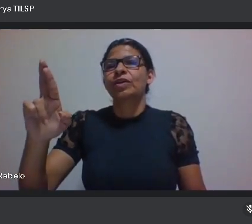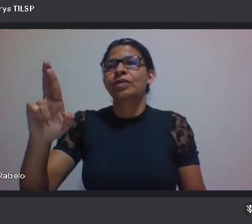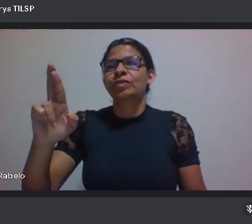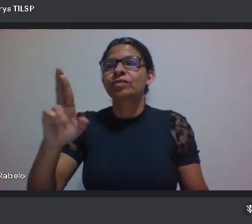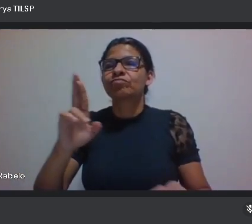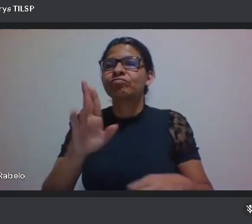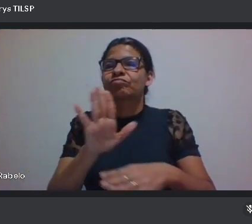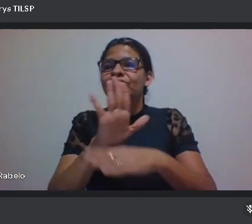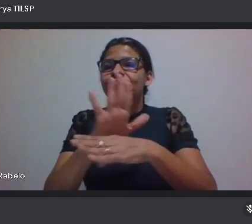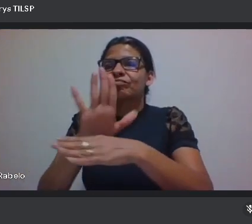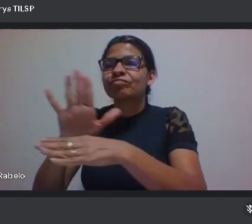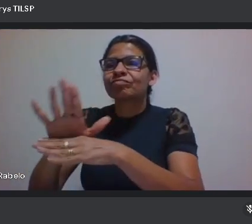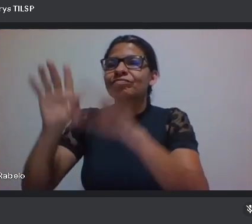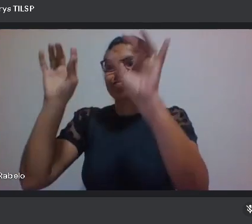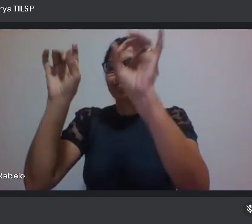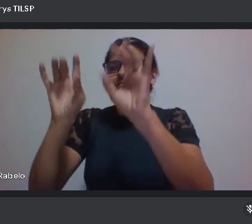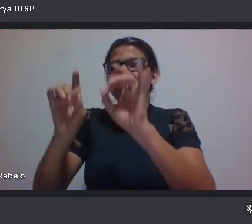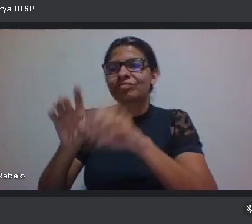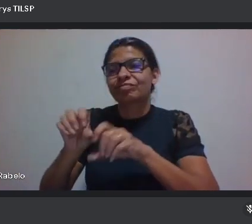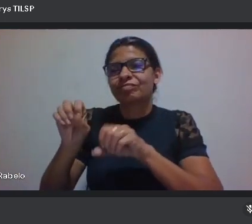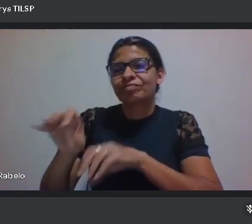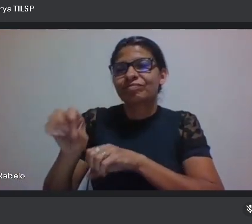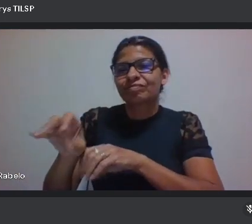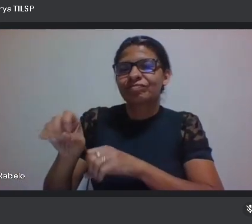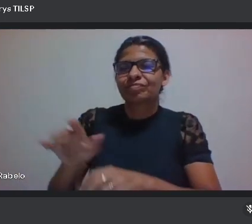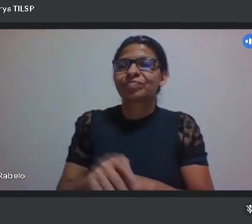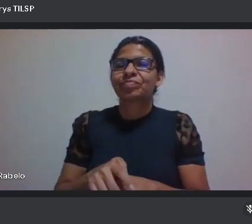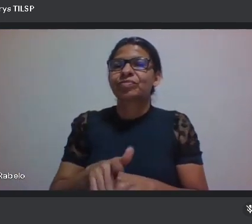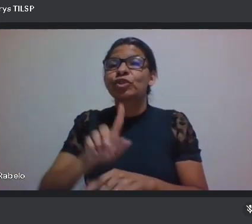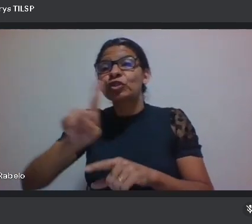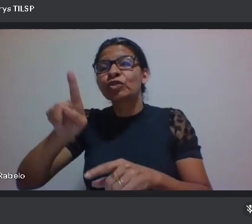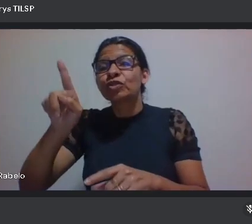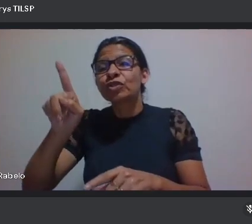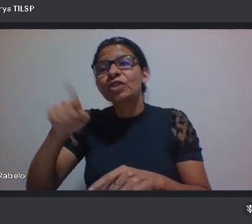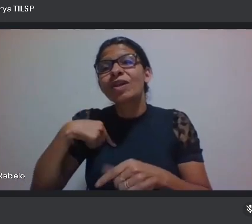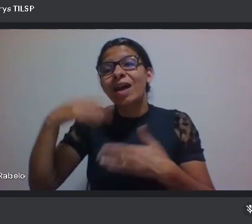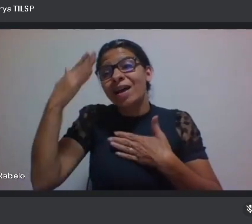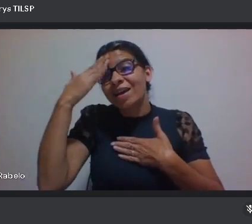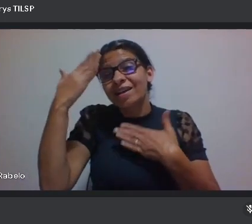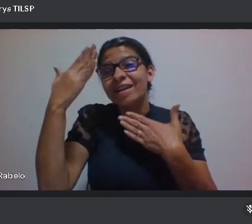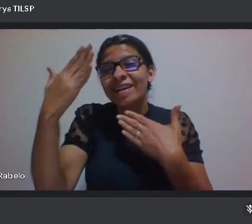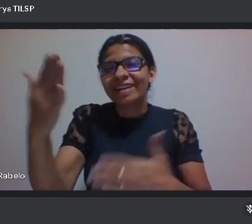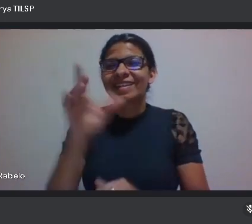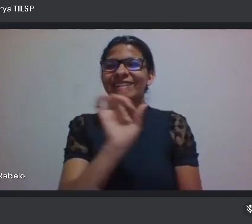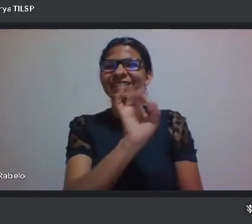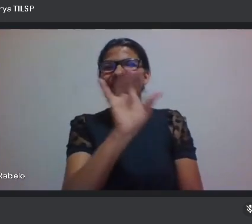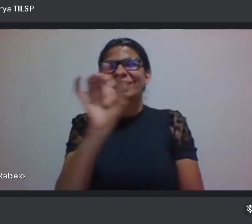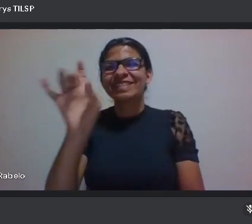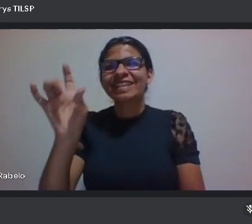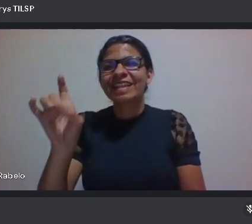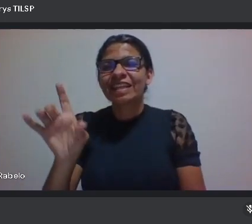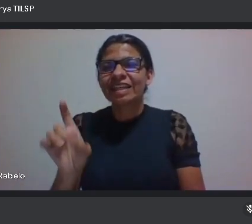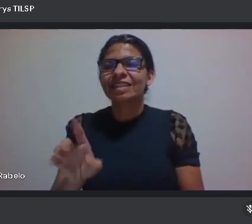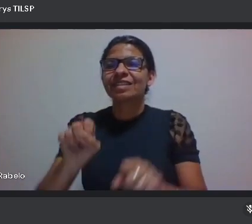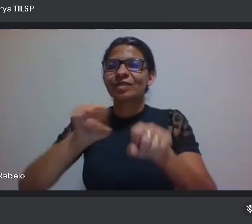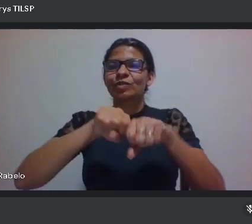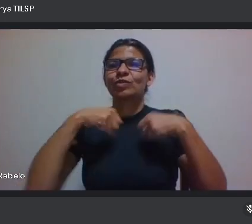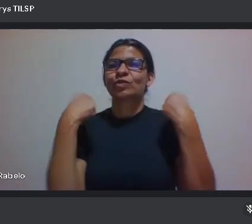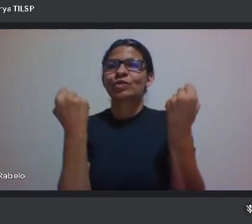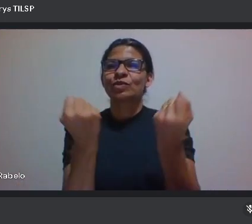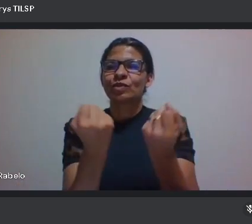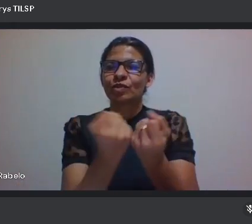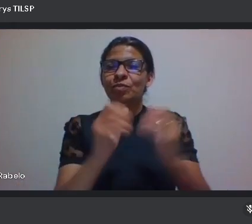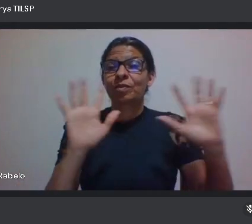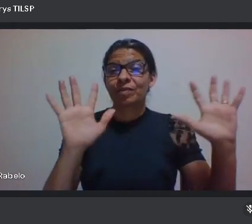educacional especializado. Mais uma vez, eu agradeço a presença de todos no seminário em comemoração aos 20 anos da